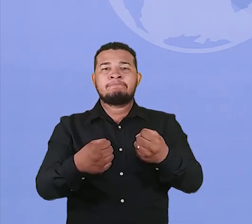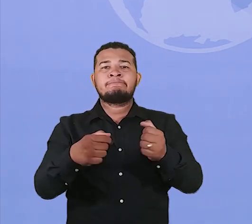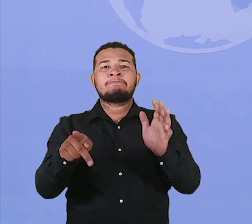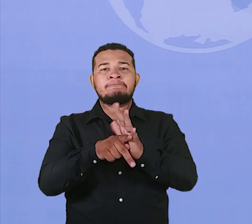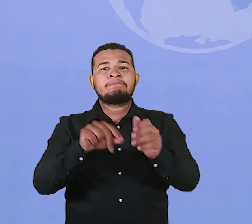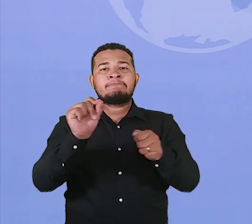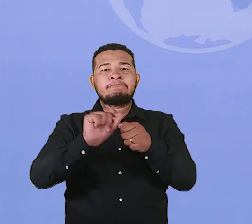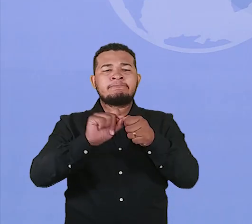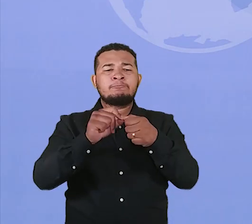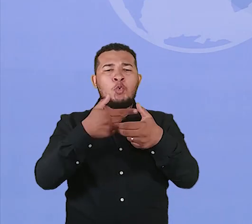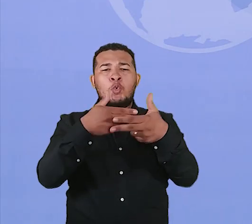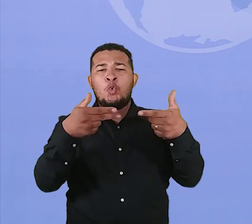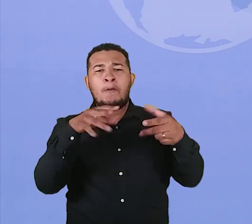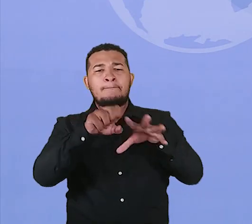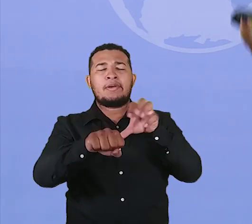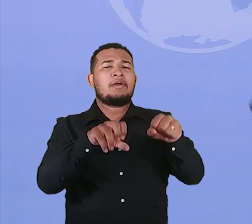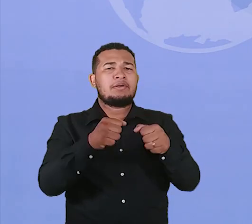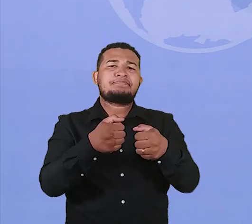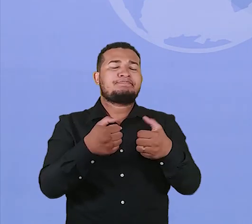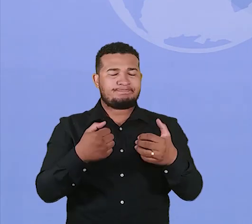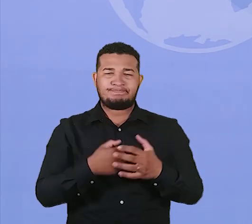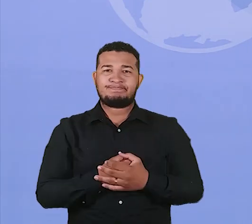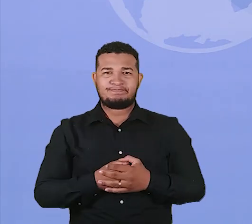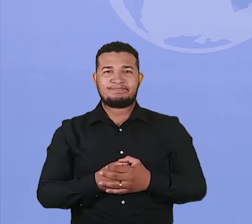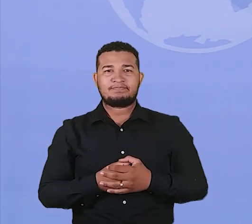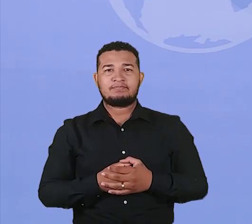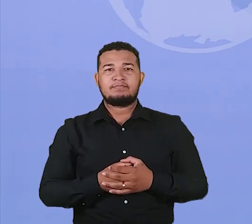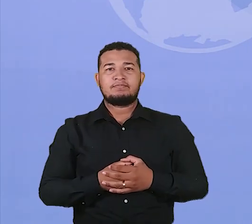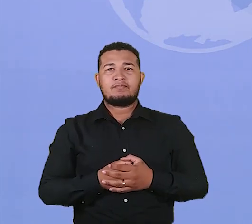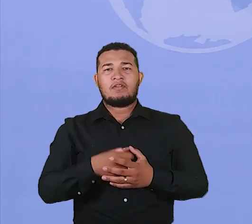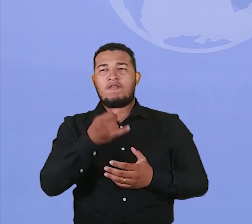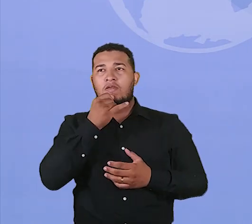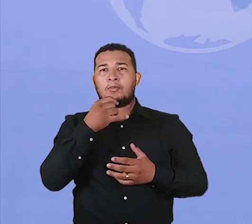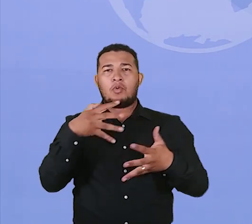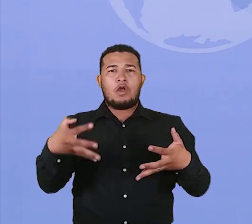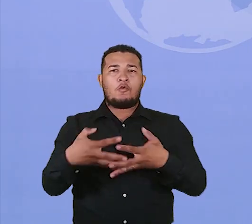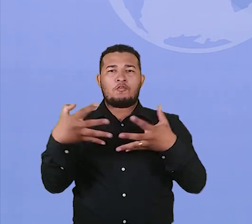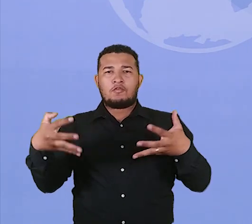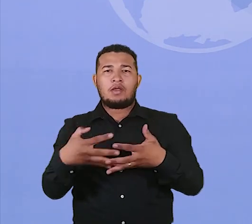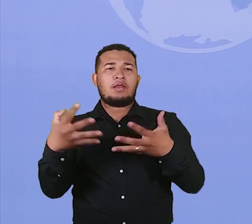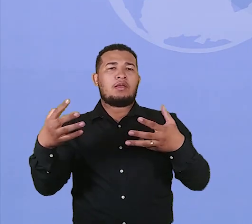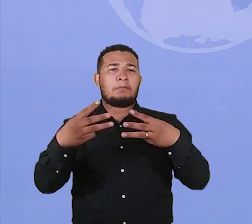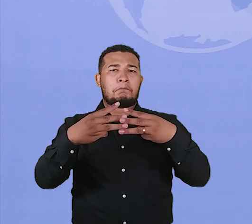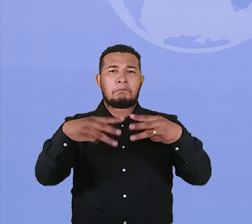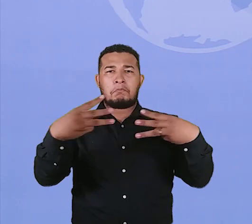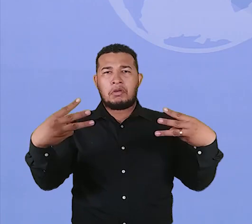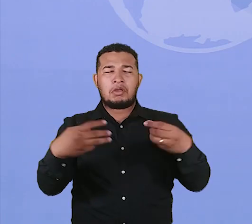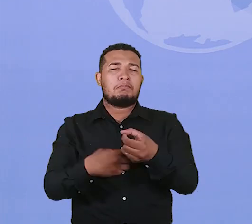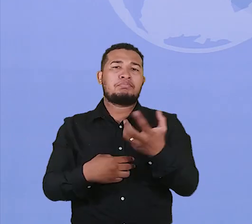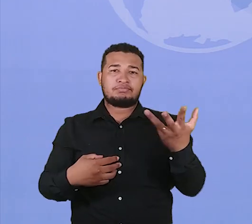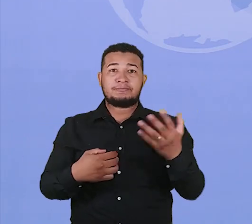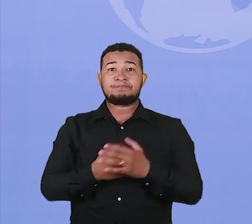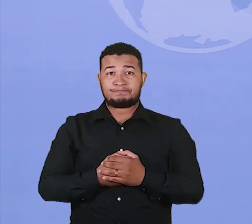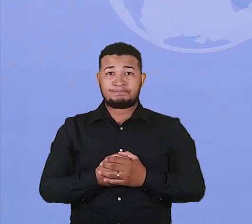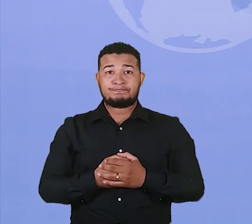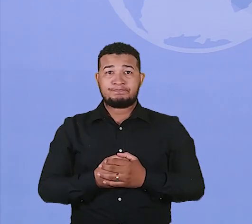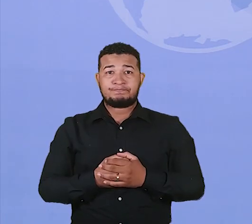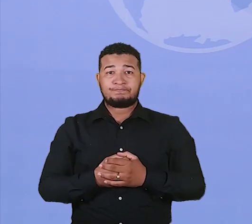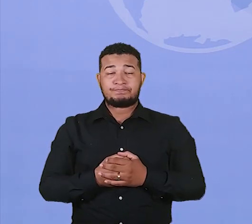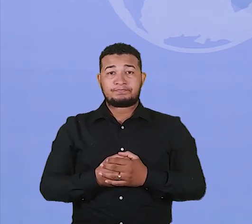exercer-lhe para pegar alguma comida né o alface o macarrão tá bom